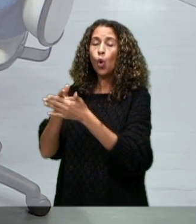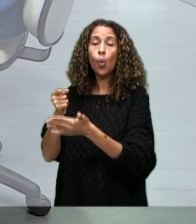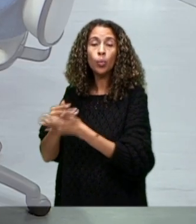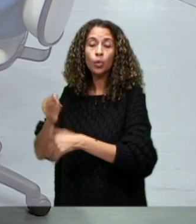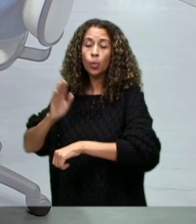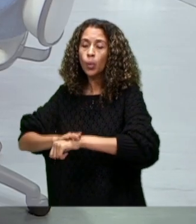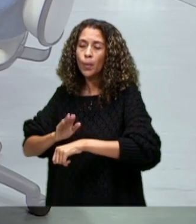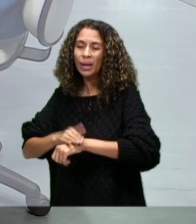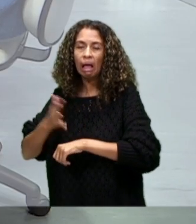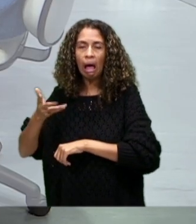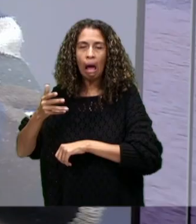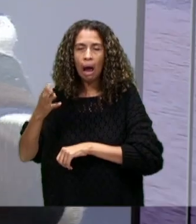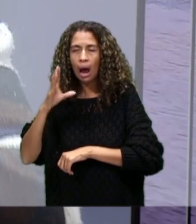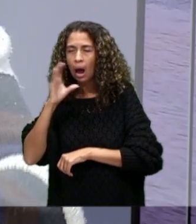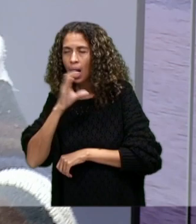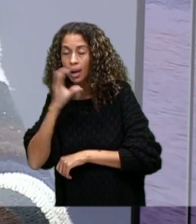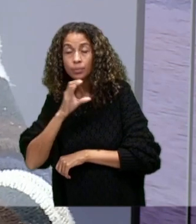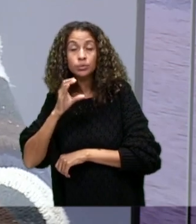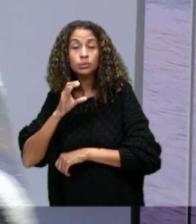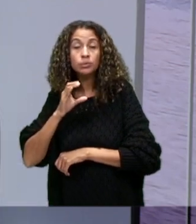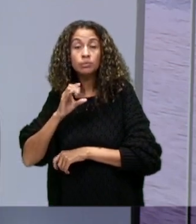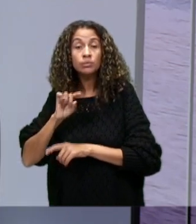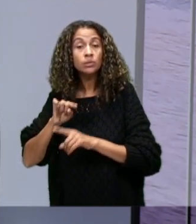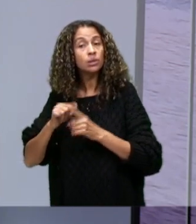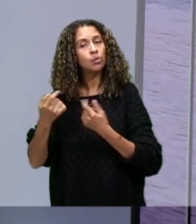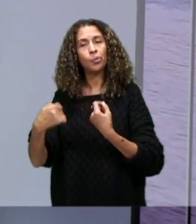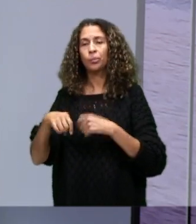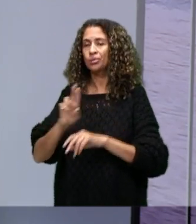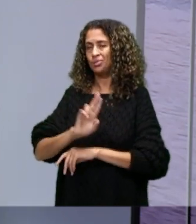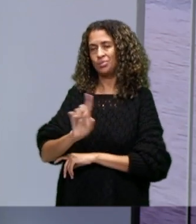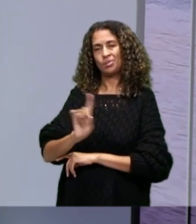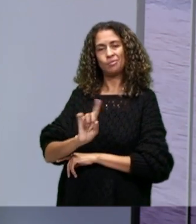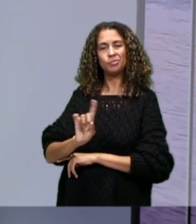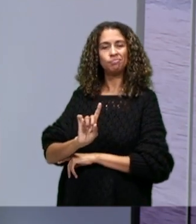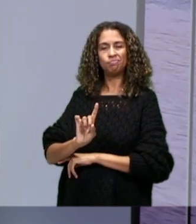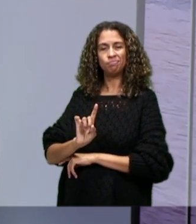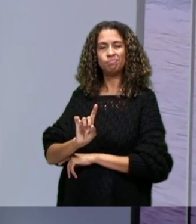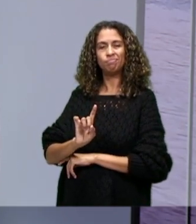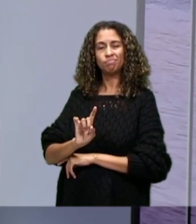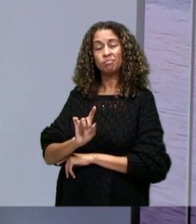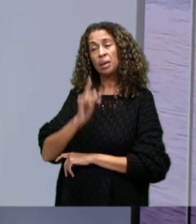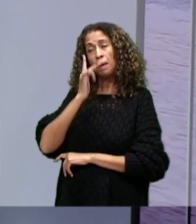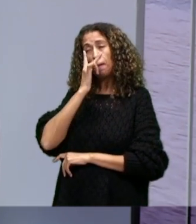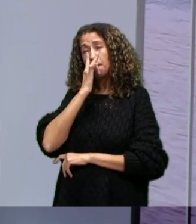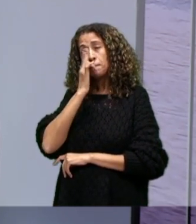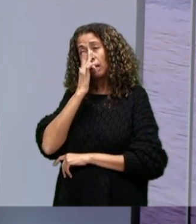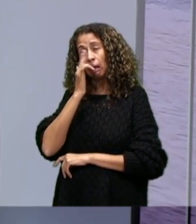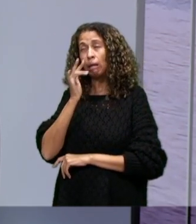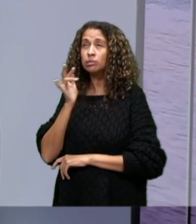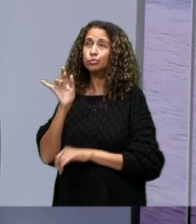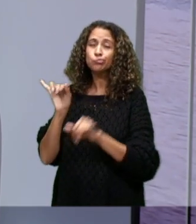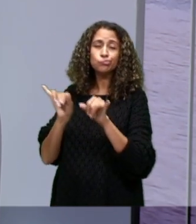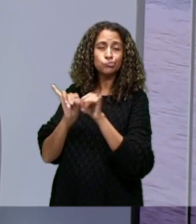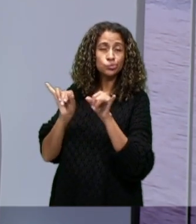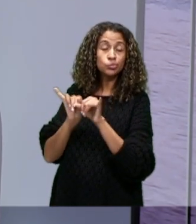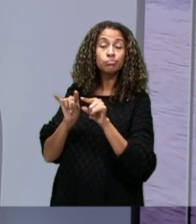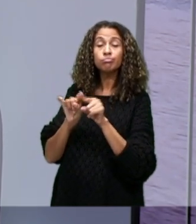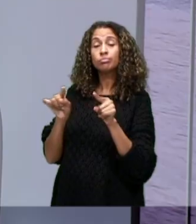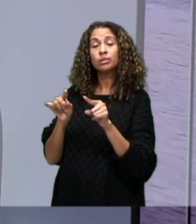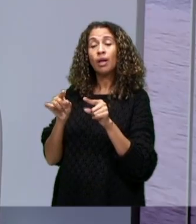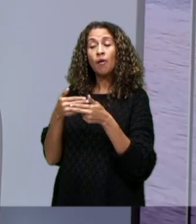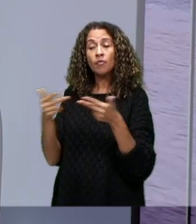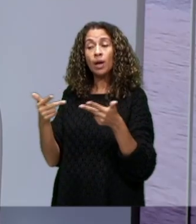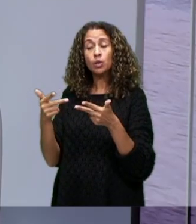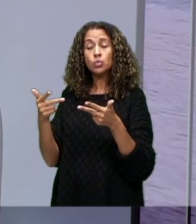na correria, porque tinha, e às vezes nem precisava, né? E pode parecer bobo, né? Mas muito do que a